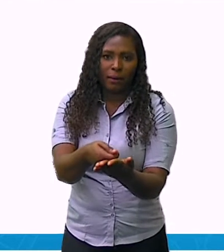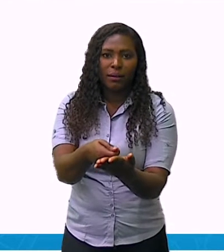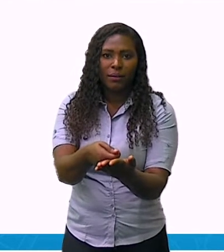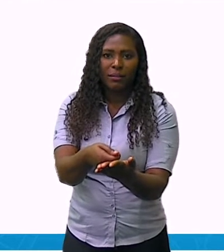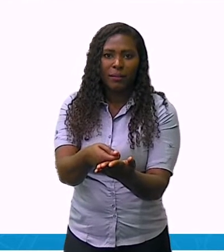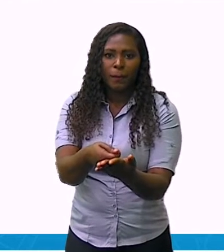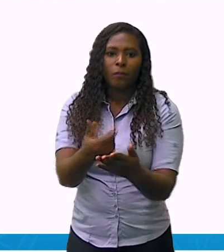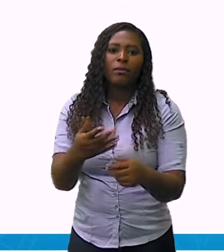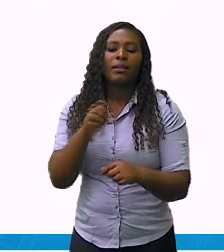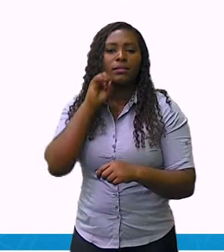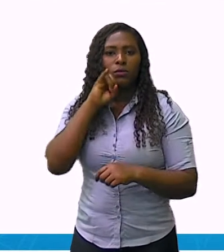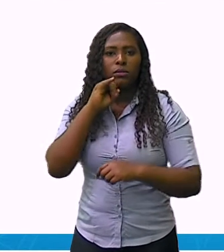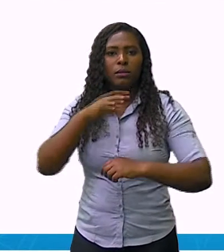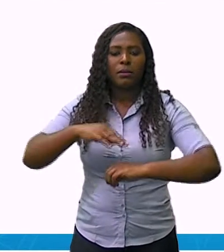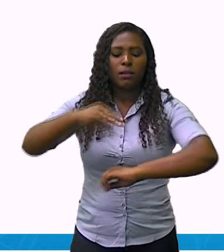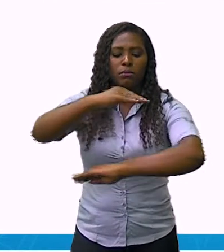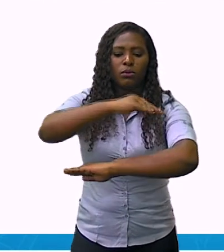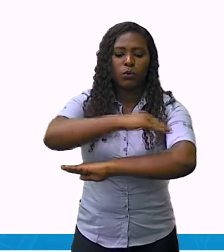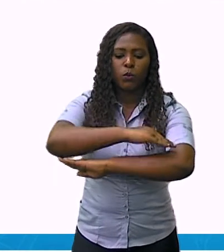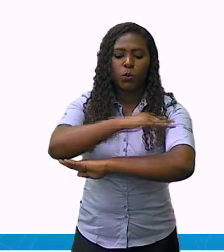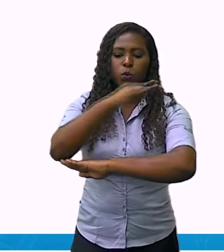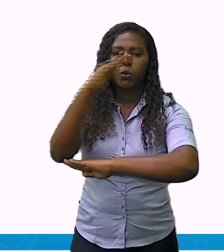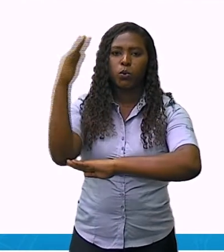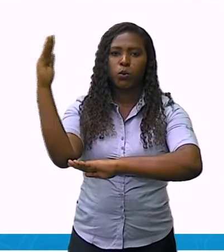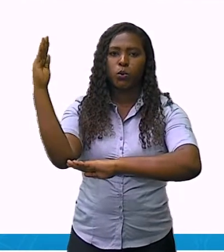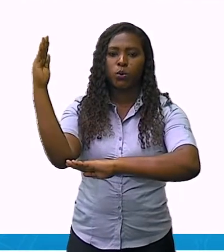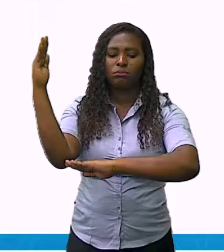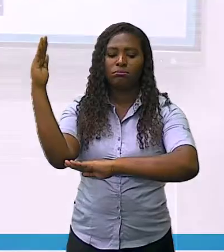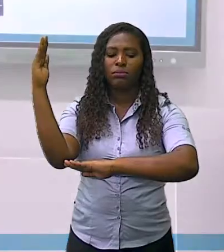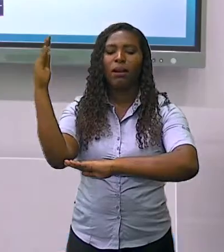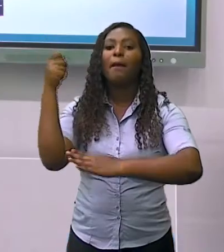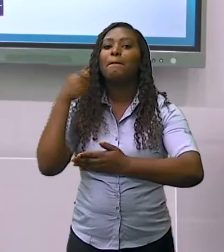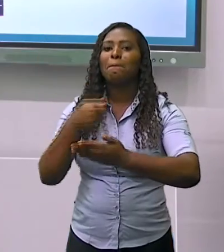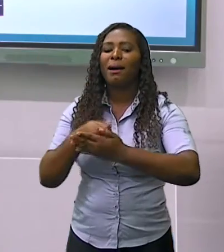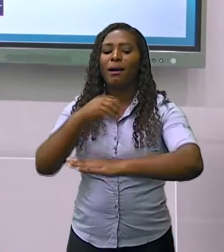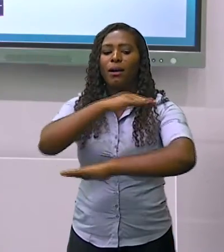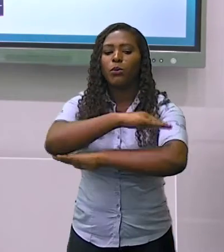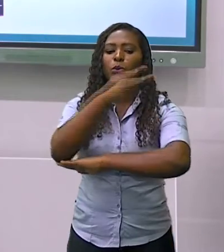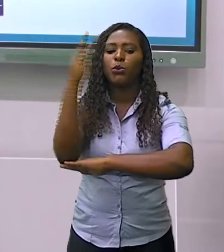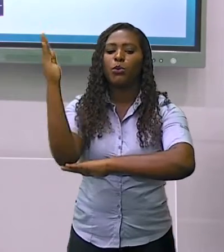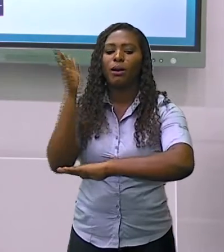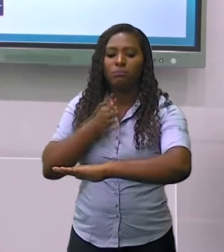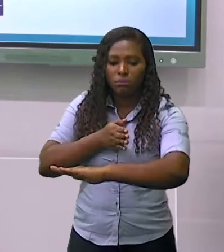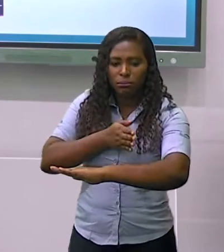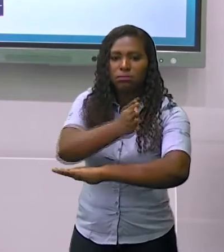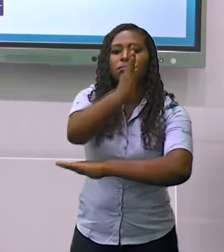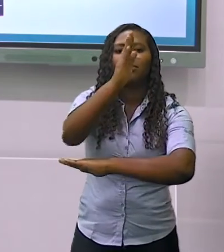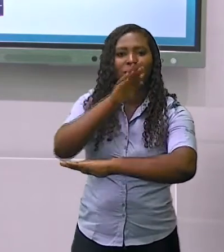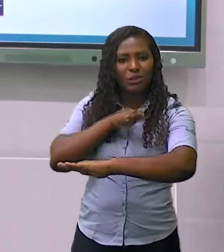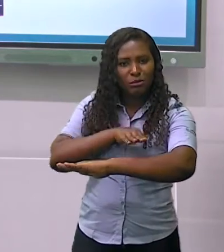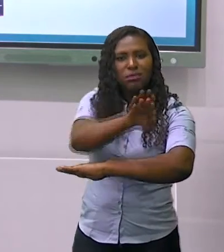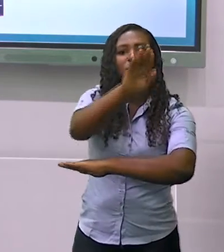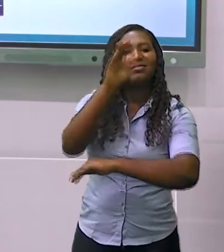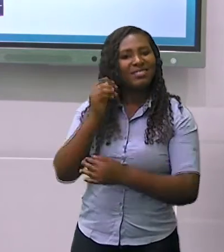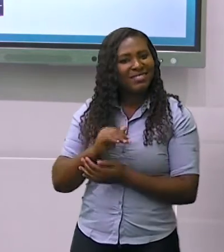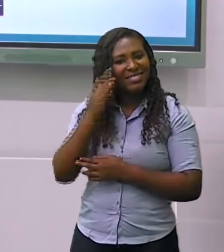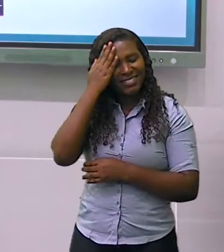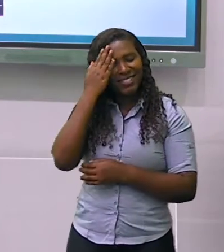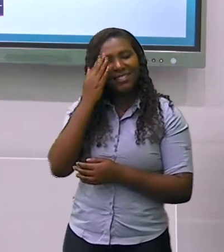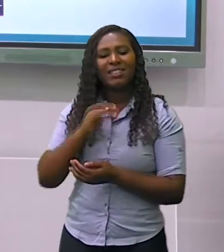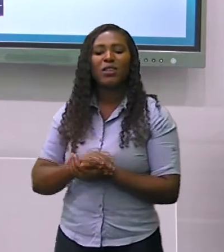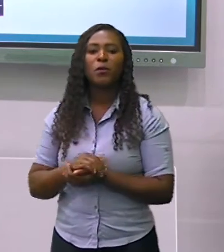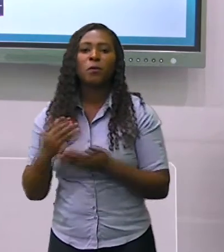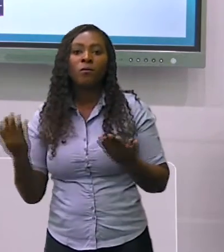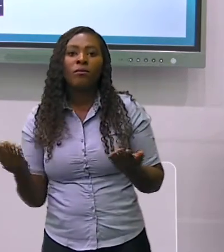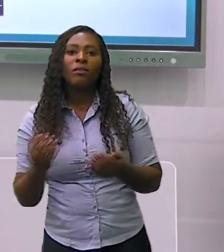deve pagar uma taxa. E em troca destas tarifas, a empresa ela tem